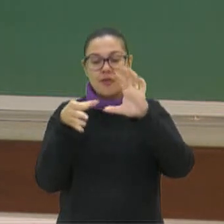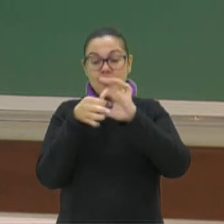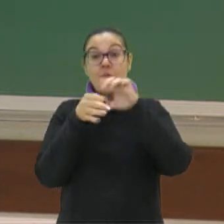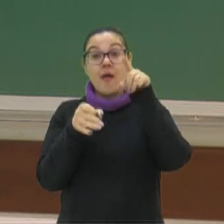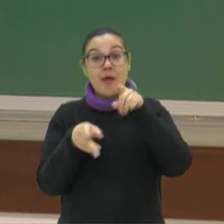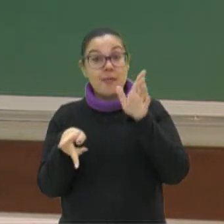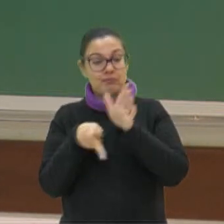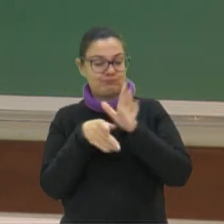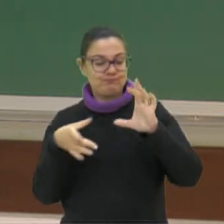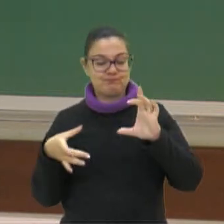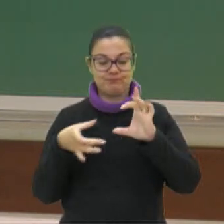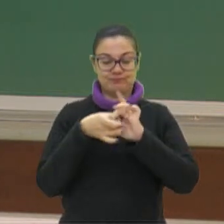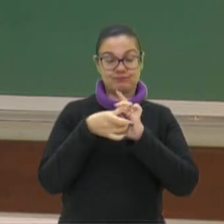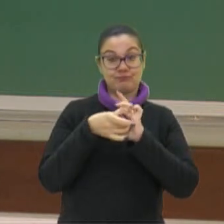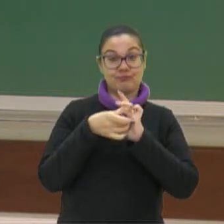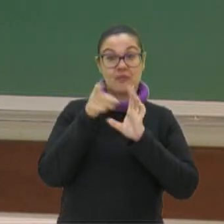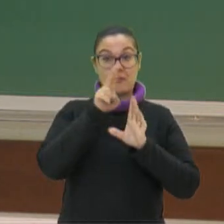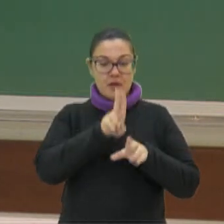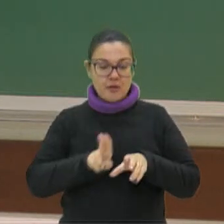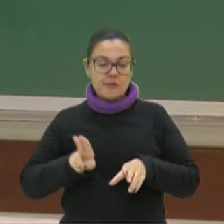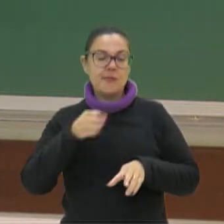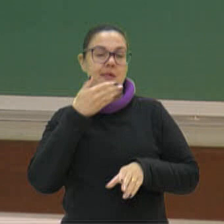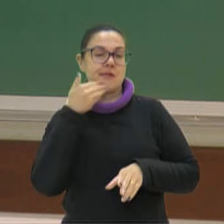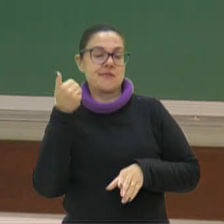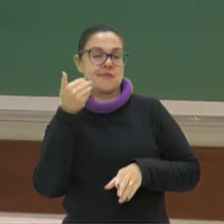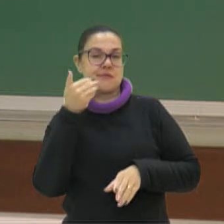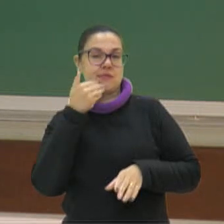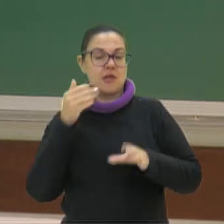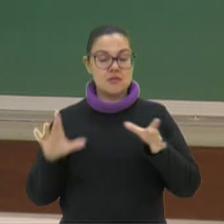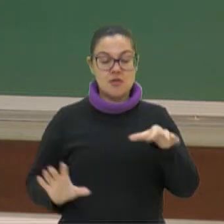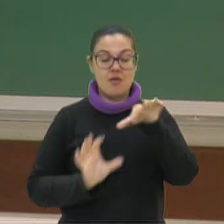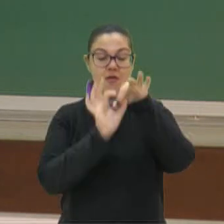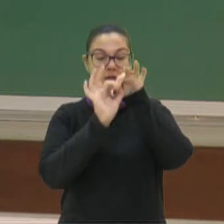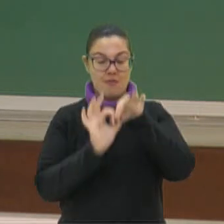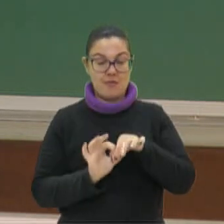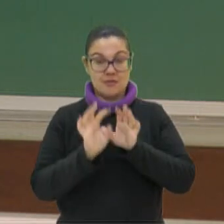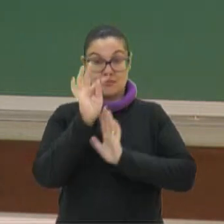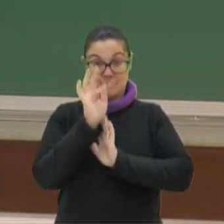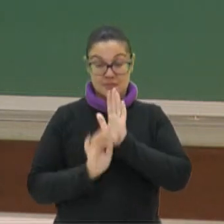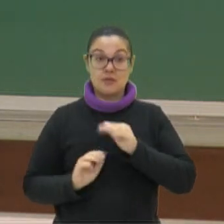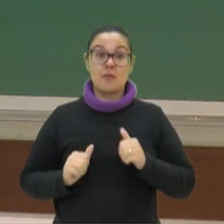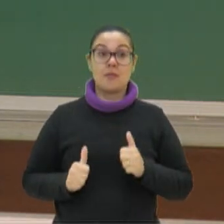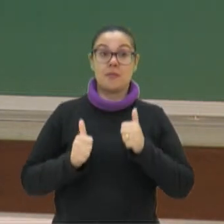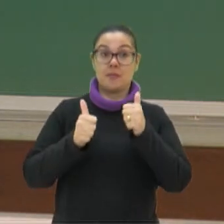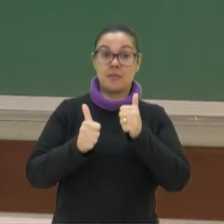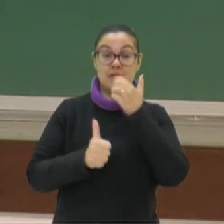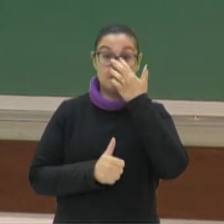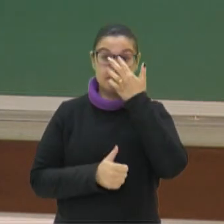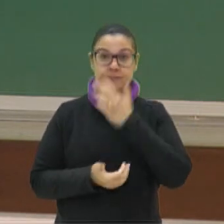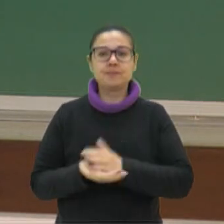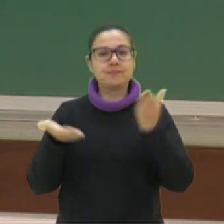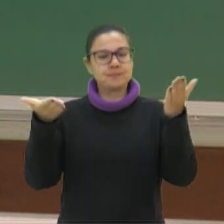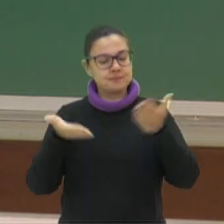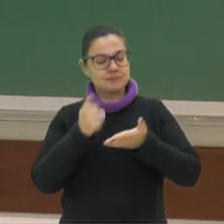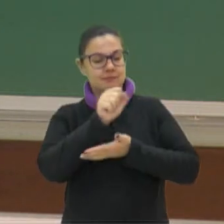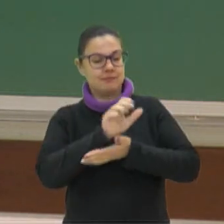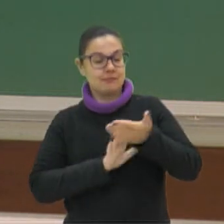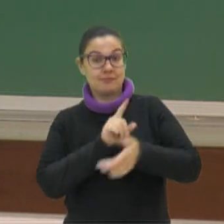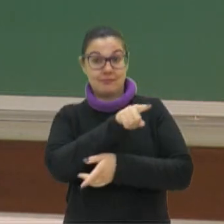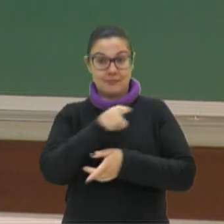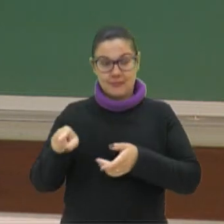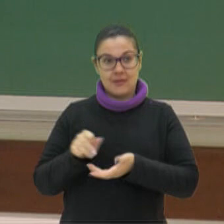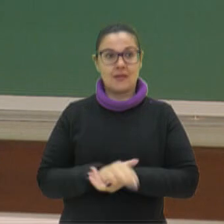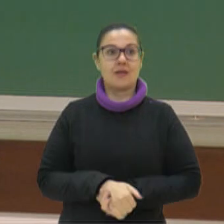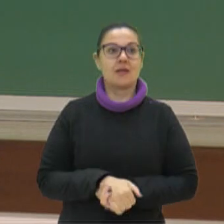faz são os elementos conectivos que vai dar para nós a coesão textual. Beleza? Pessoal, mais uma atividade para